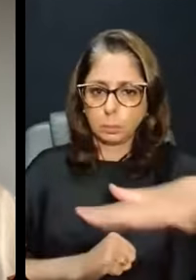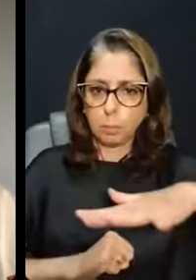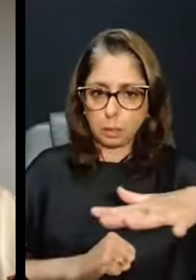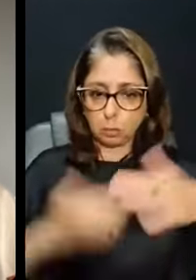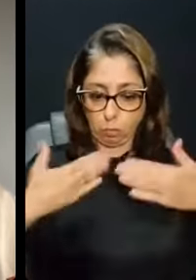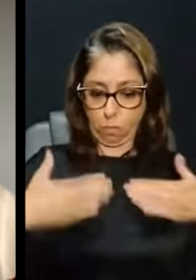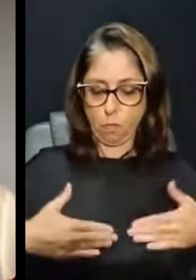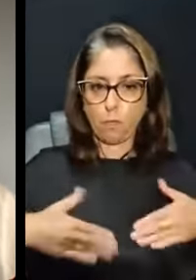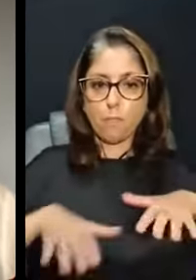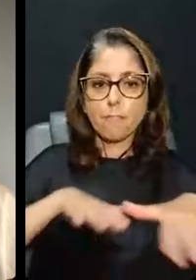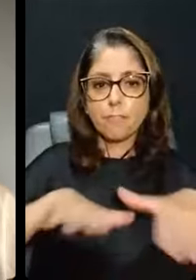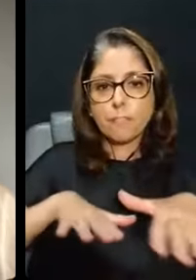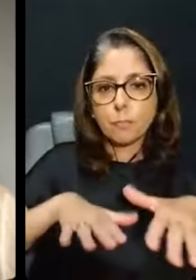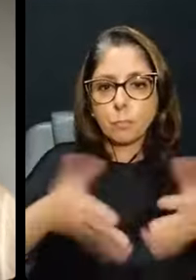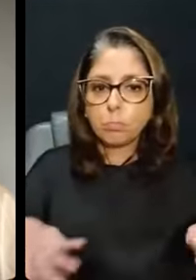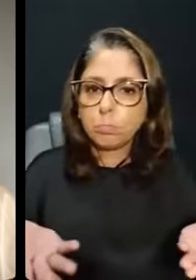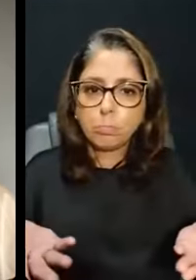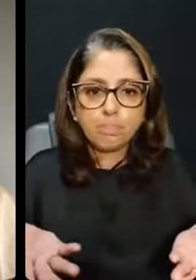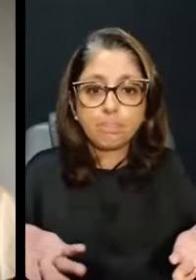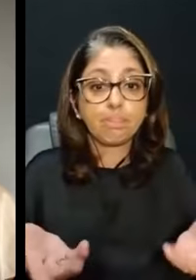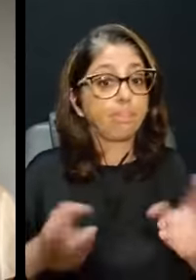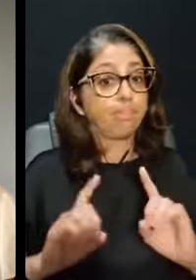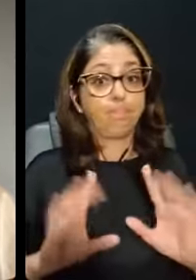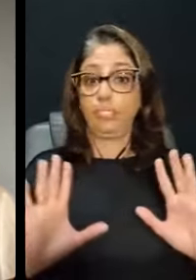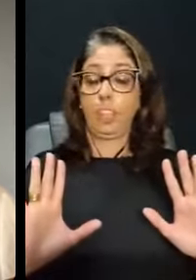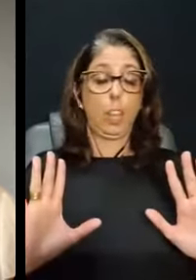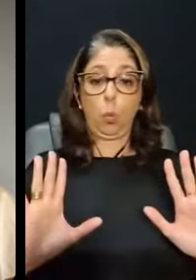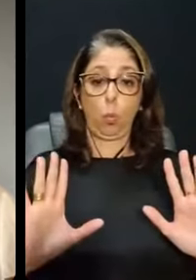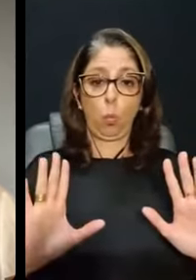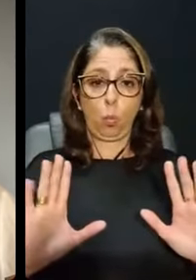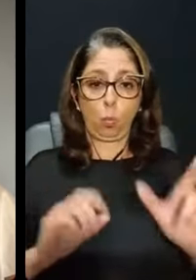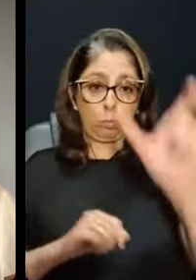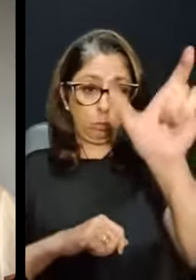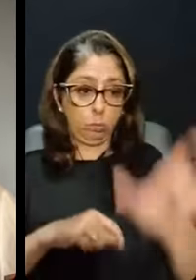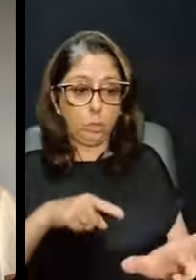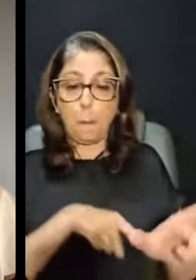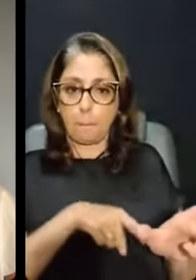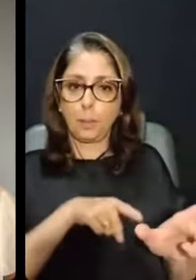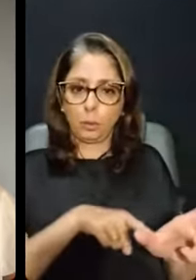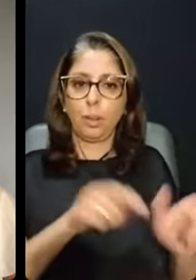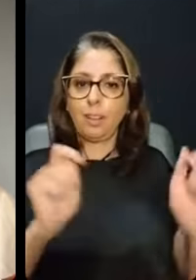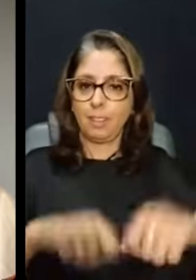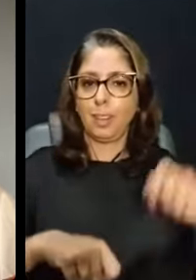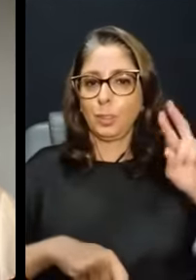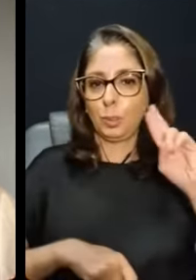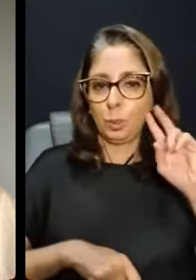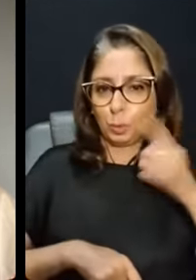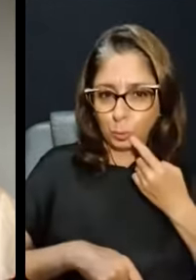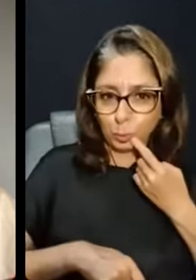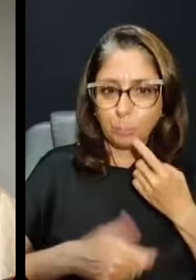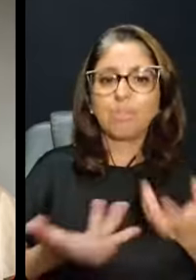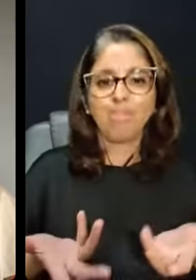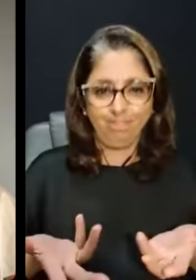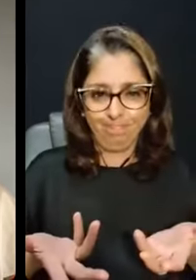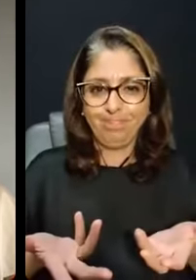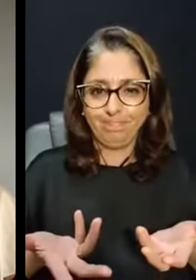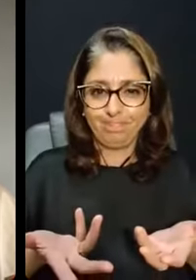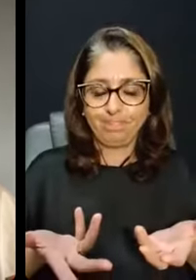ser coerente com a temática da acessibilidade. Mas muitas vezes a gente tem limitações físicas